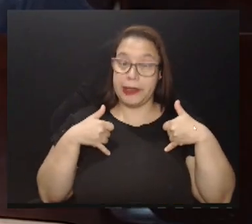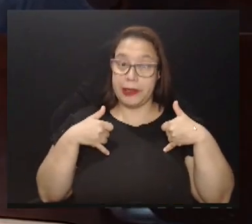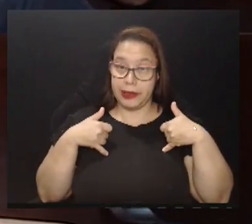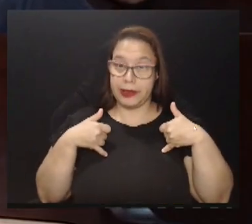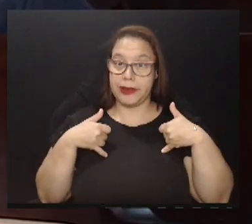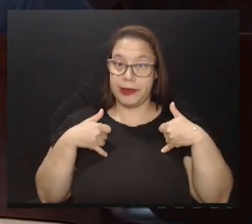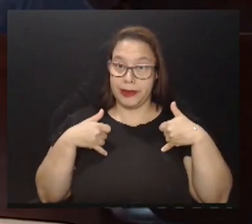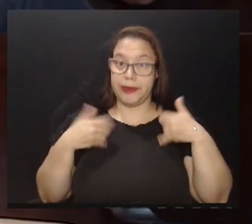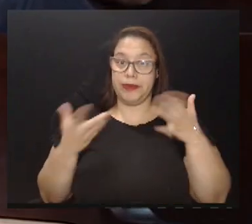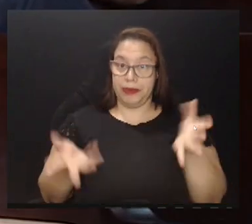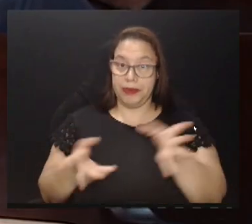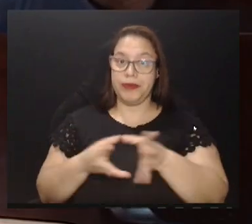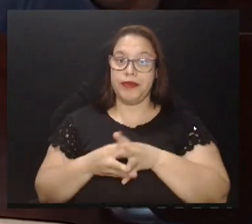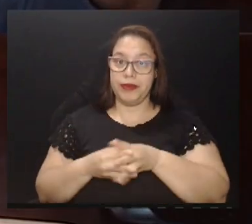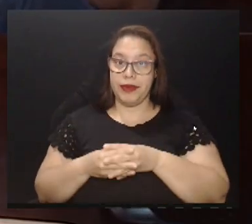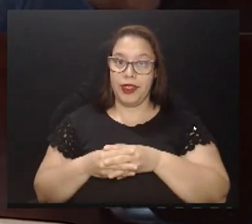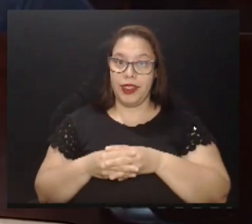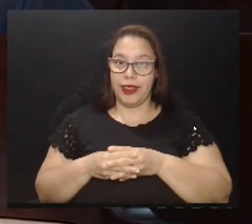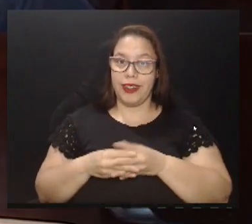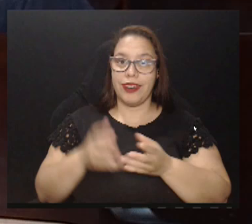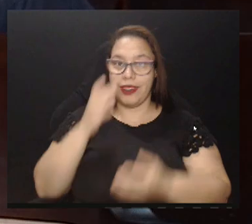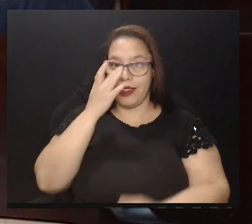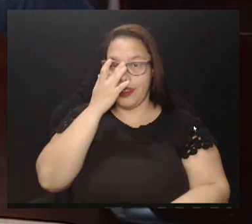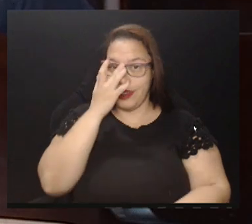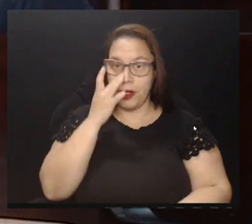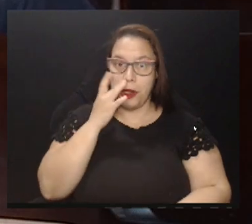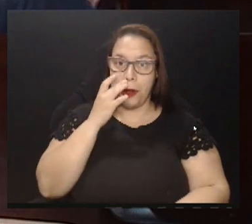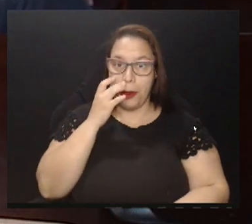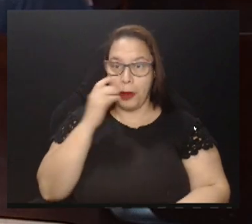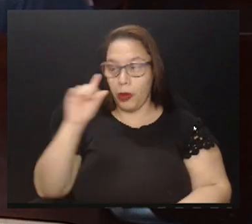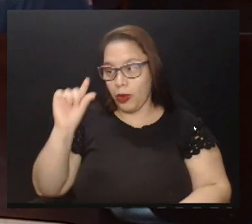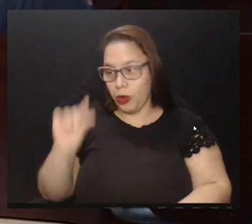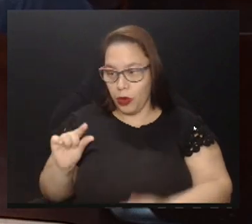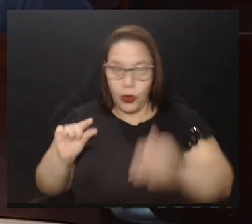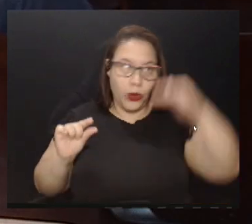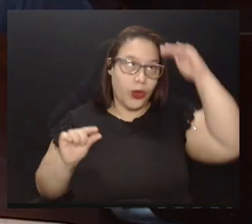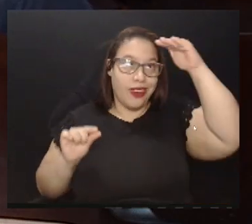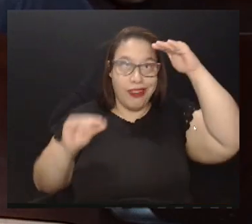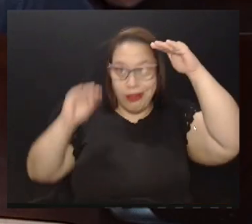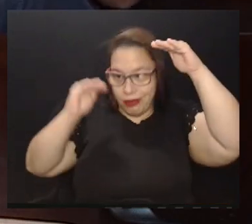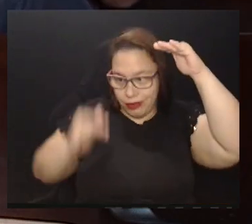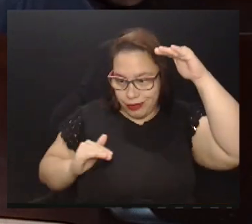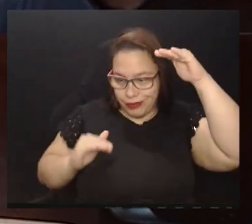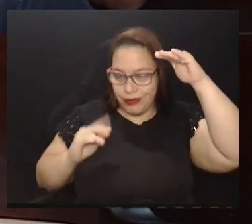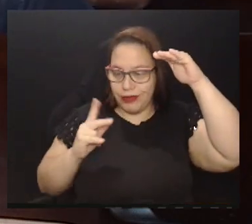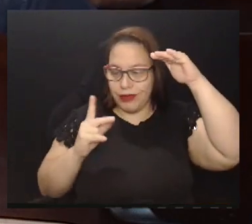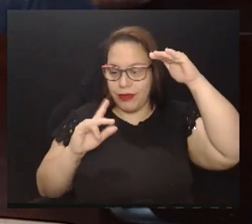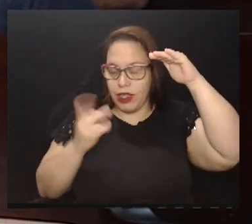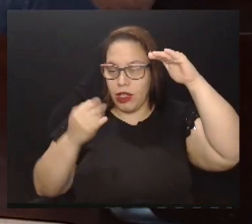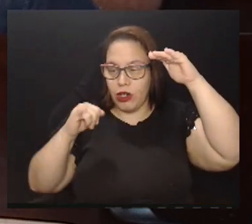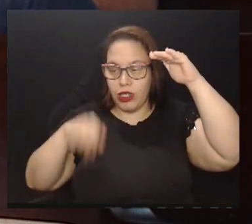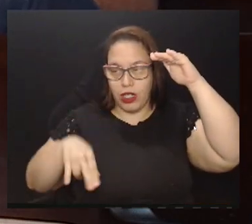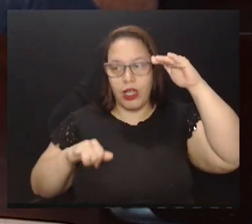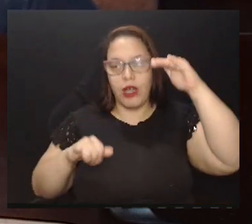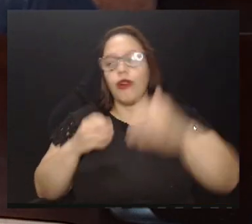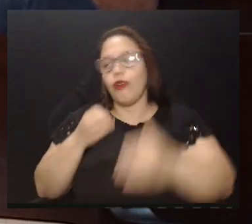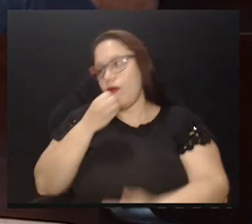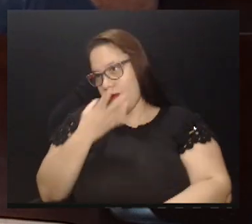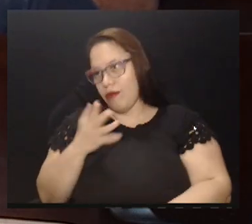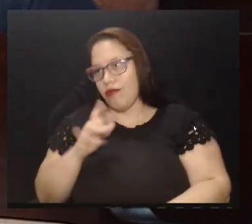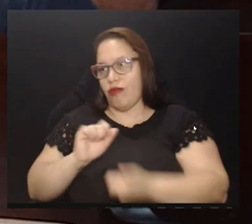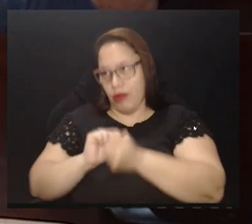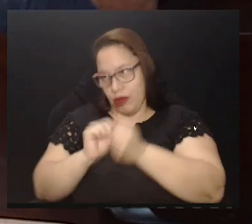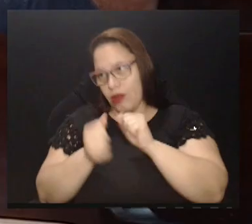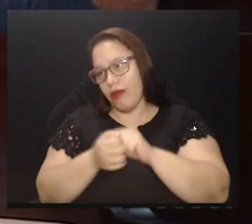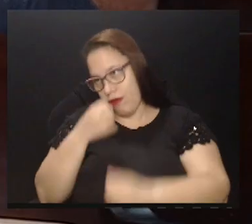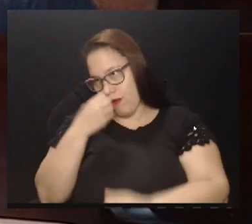o maior, que é supremo, e o outro é o menor. Né? E Chaplin fazia muito bem essas coisas, né? Com certeza. Ele enquadrava muito bem esse tipo de coisa. E daí,